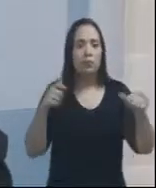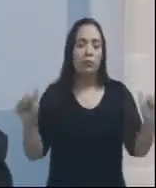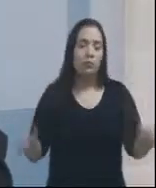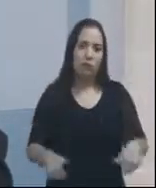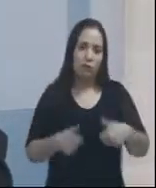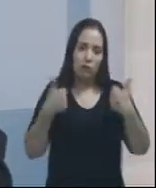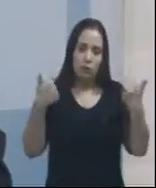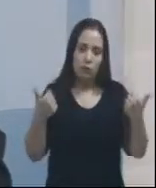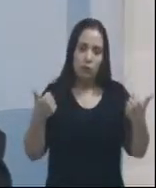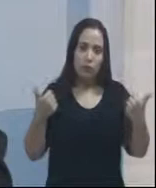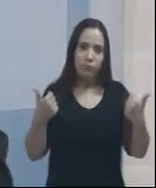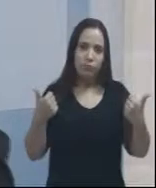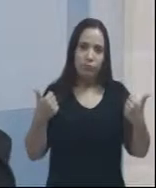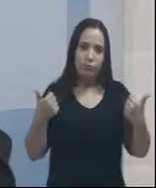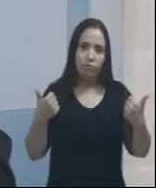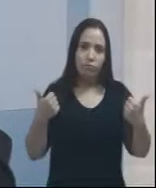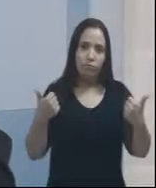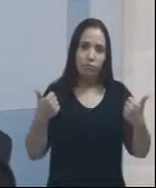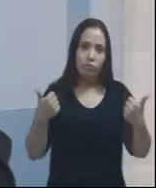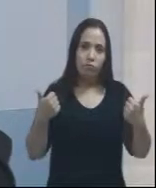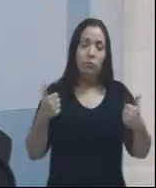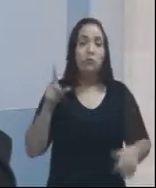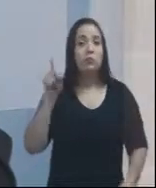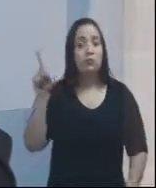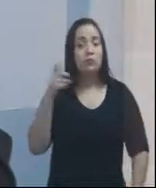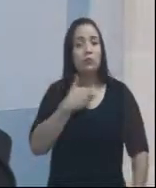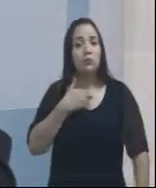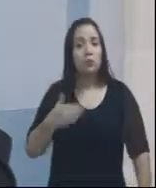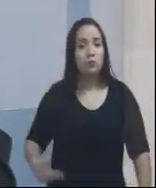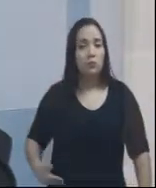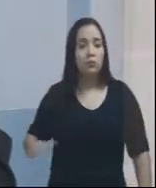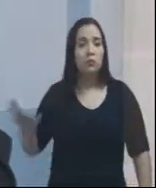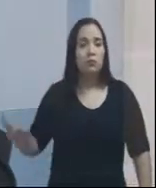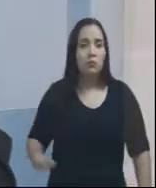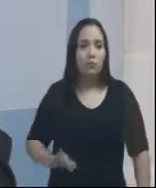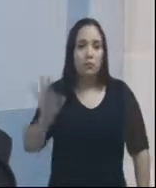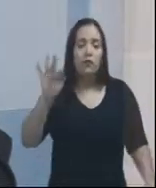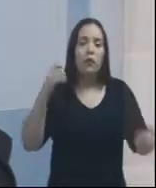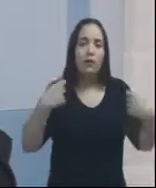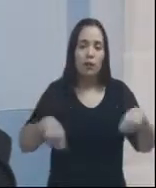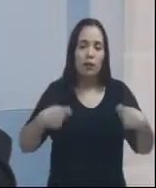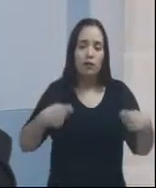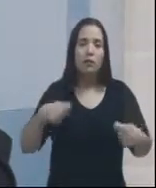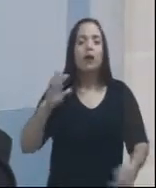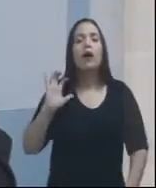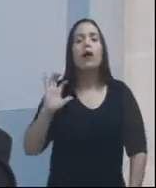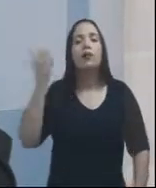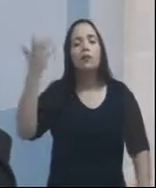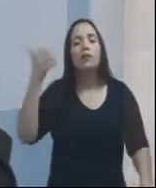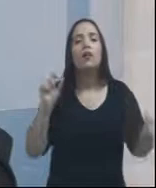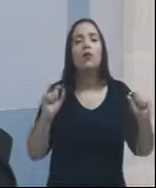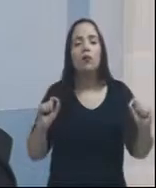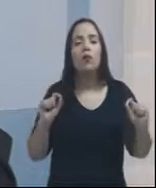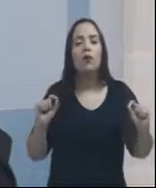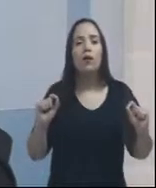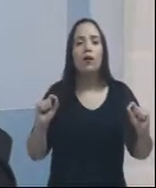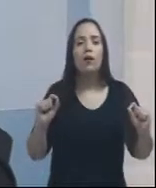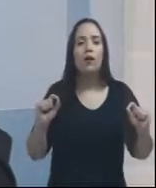isso. Apesar que enquanto o governo federal não resolver a questão